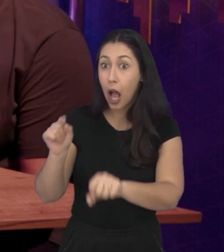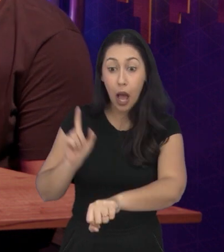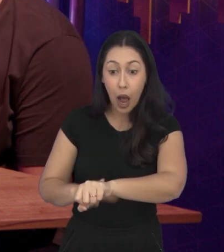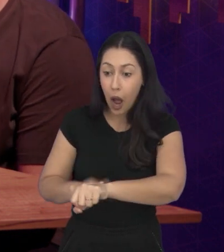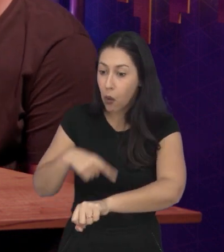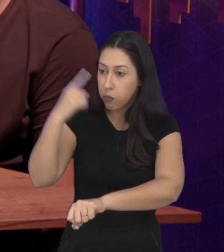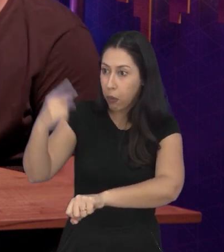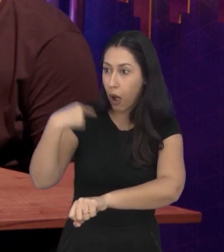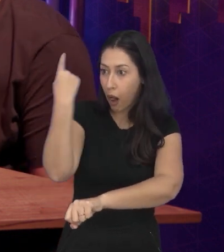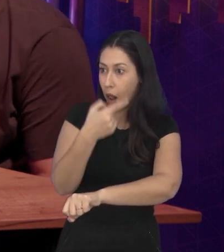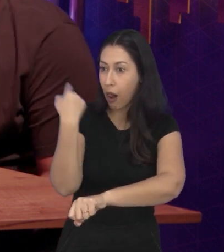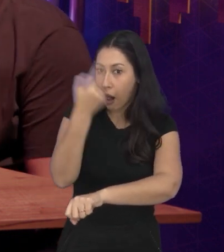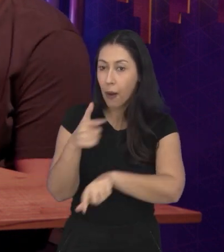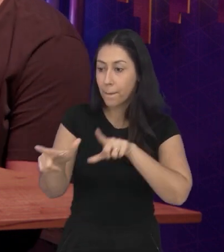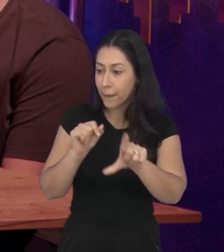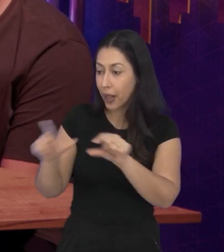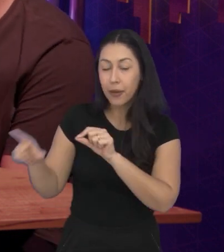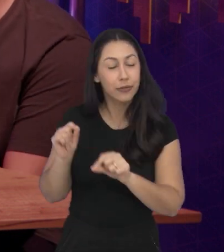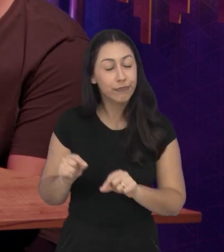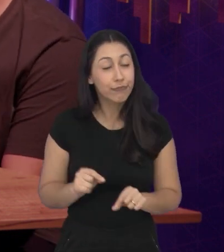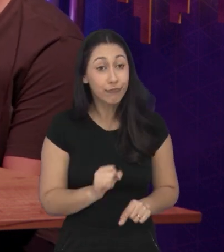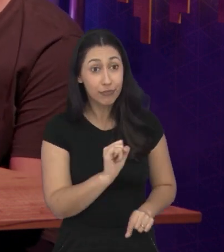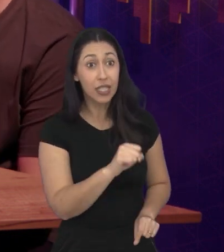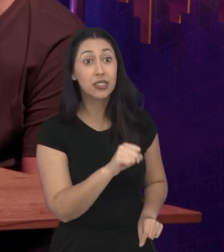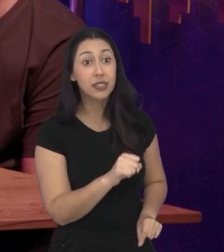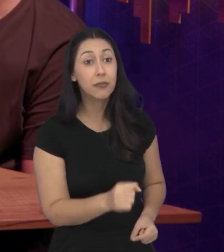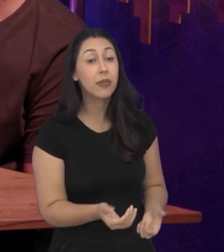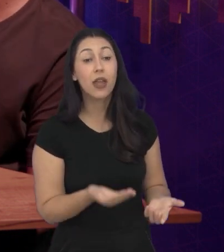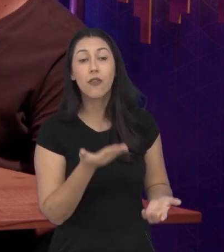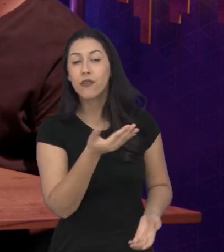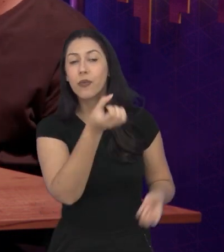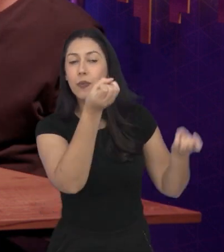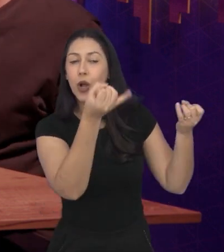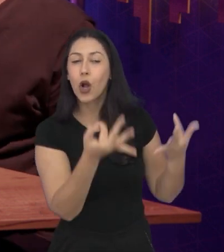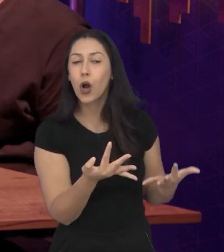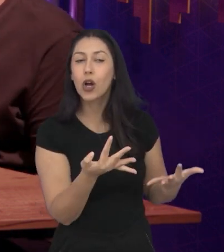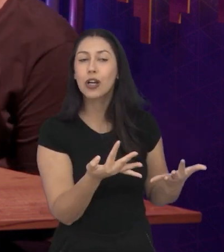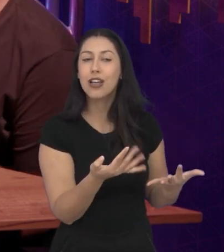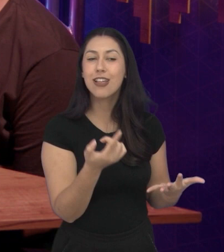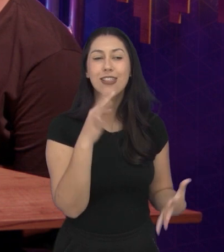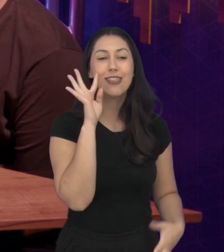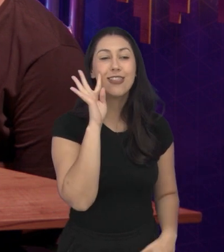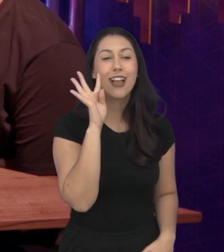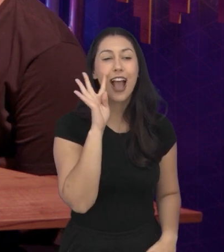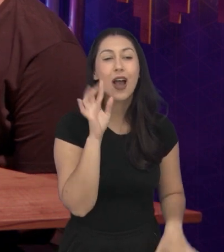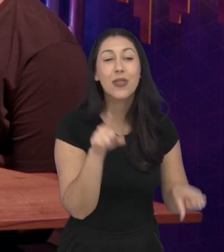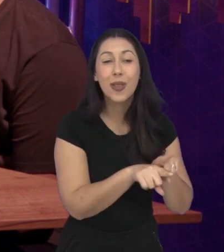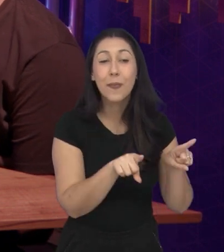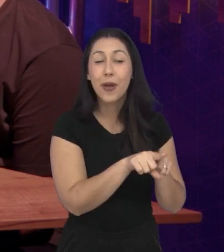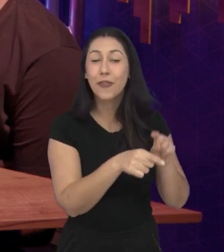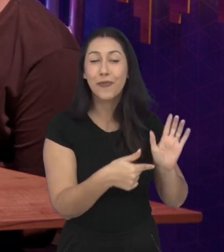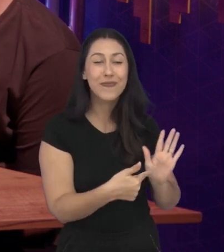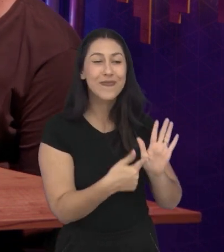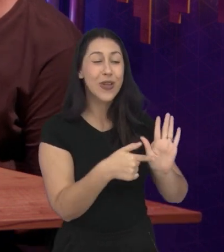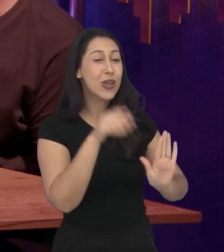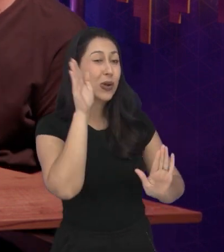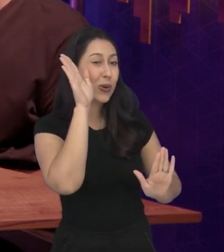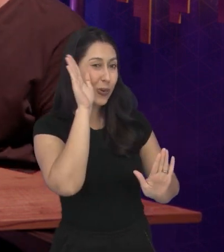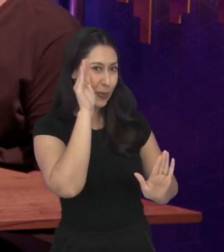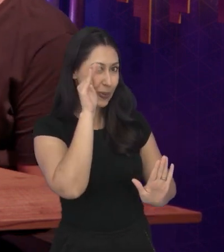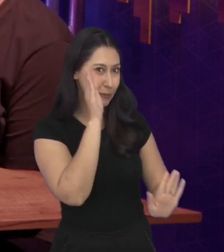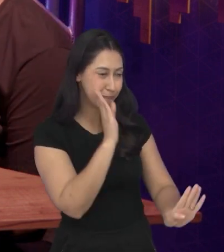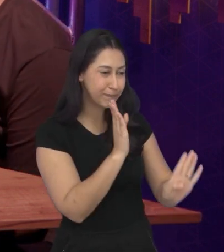cada minuto, a cada hora, a gente tá sempre escolhendo, né? Perfeito. E João, você falou aí uma coisa que eu achei legal e eu já vou até puxar aqui